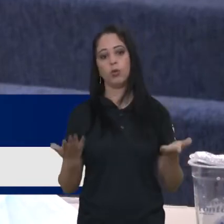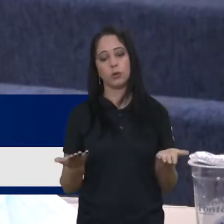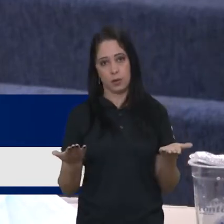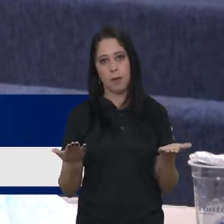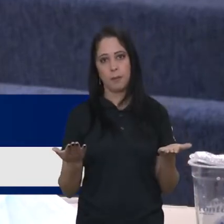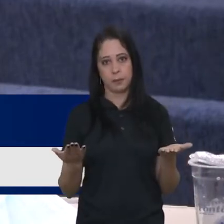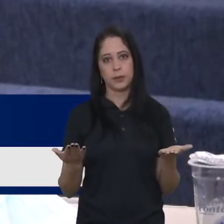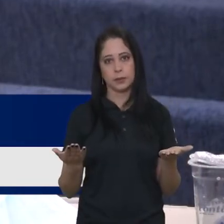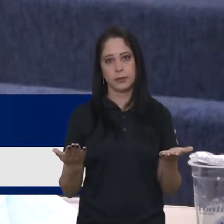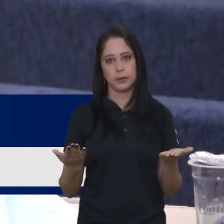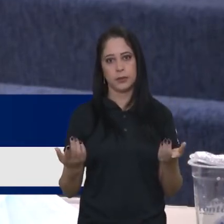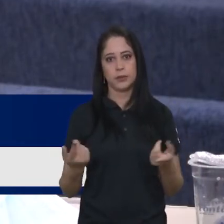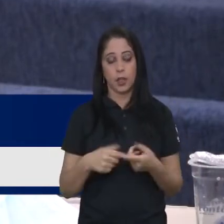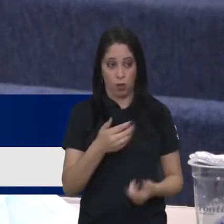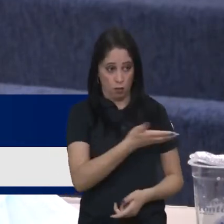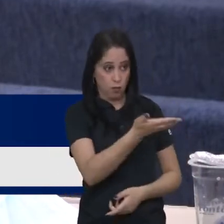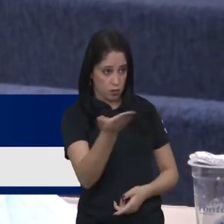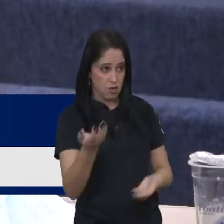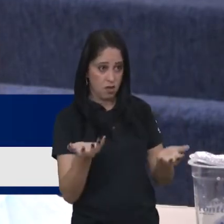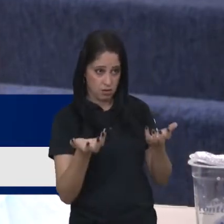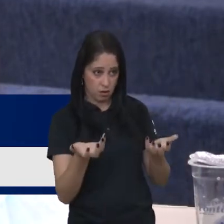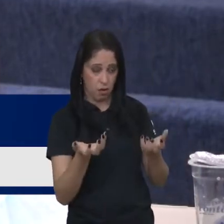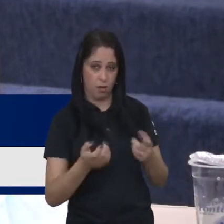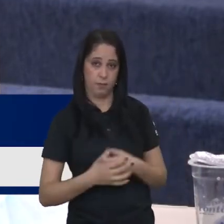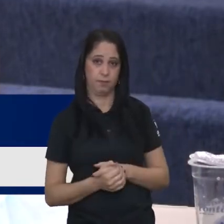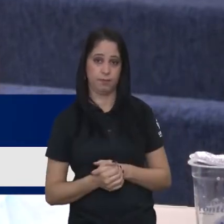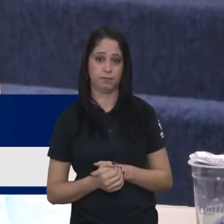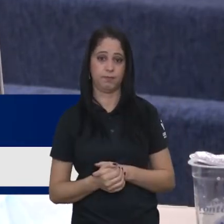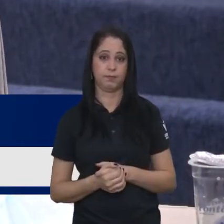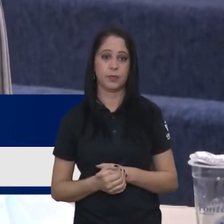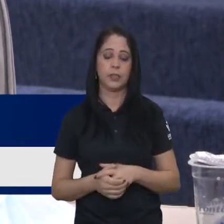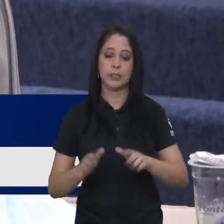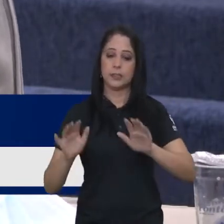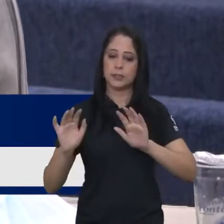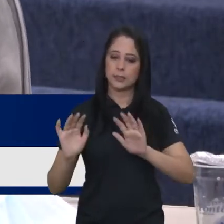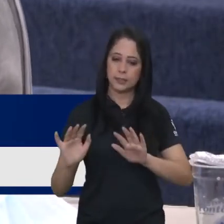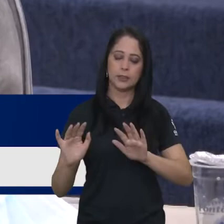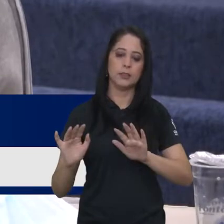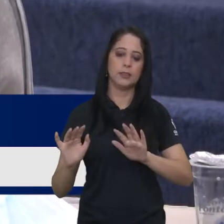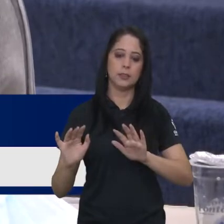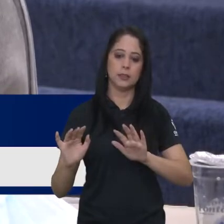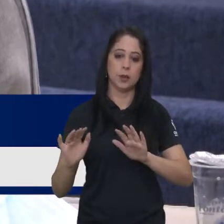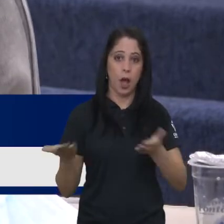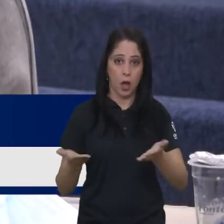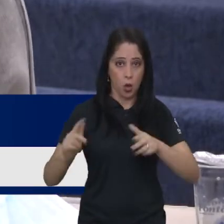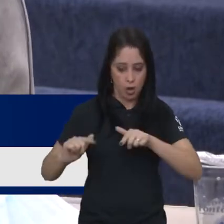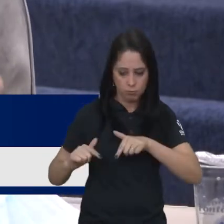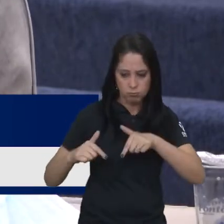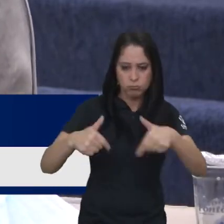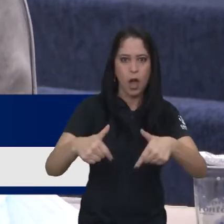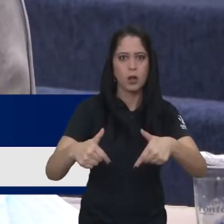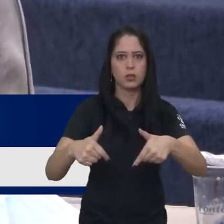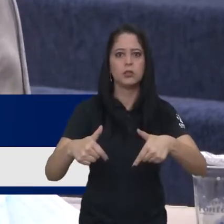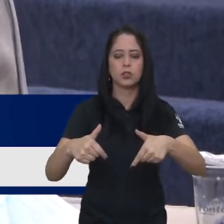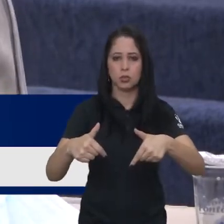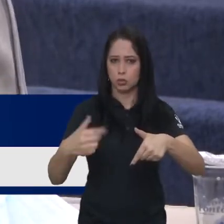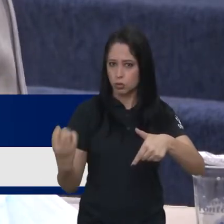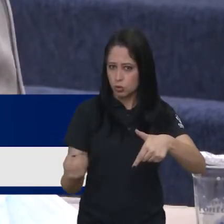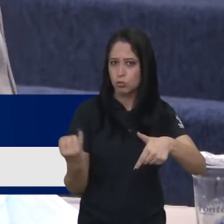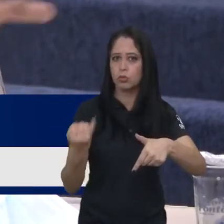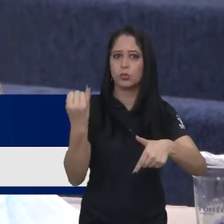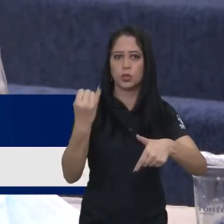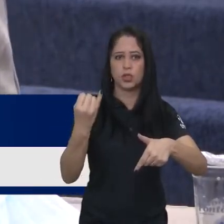que é o que vocês todos têm necessidade. então, aqui é uma iniciativa nobre, então,